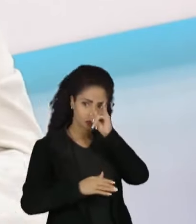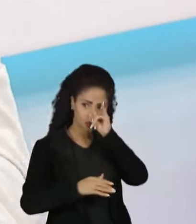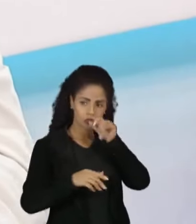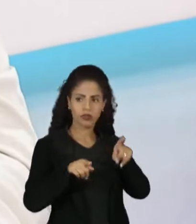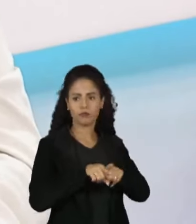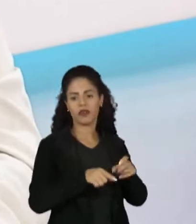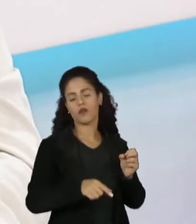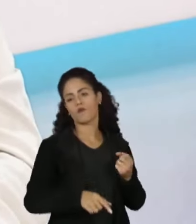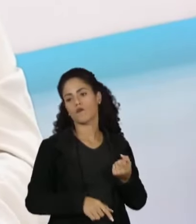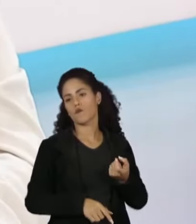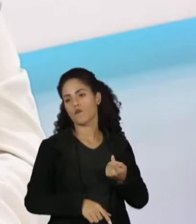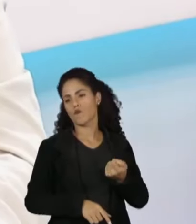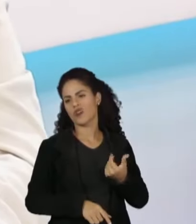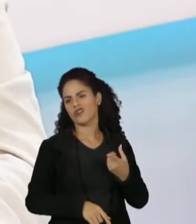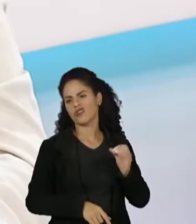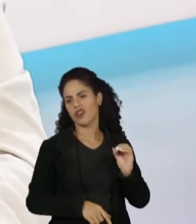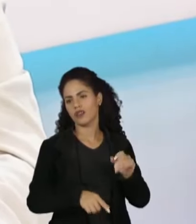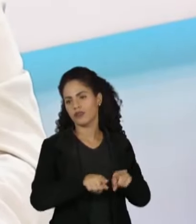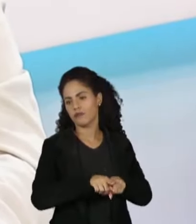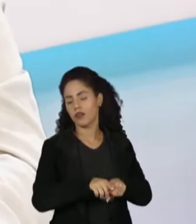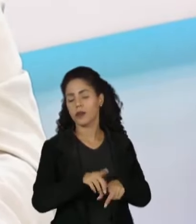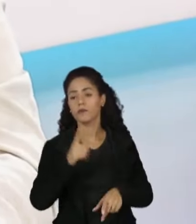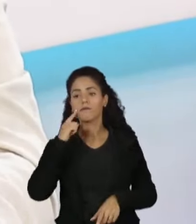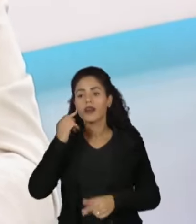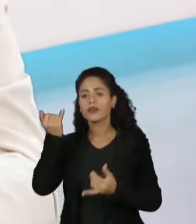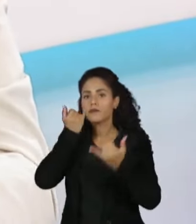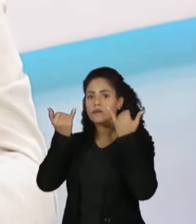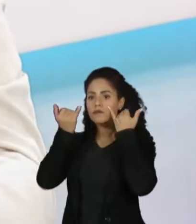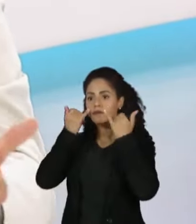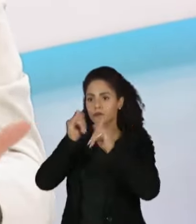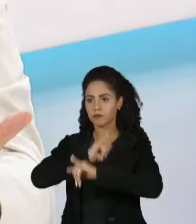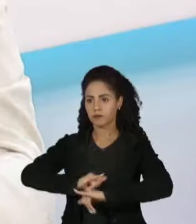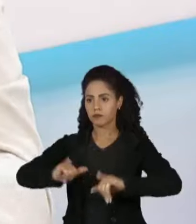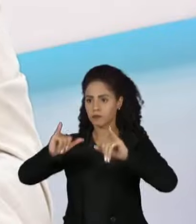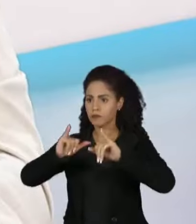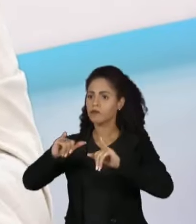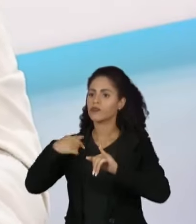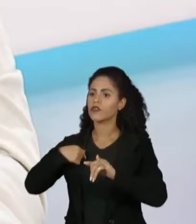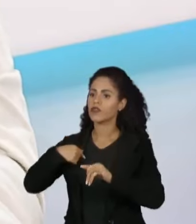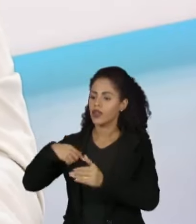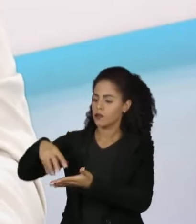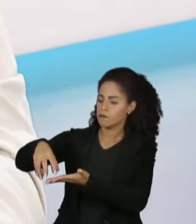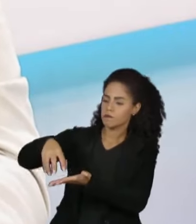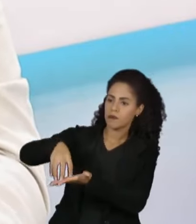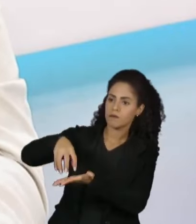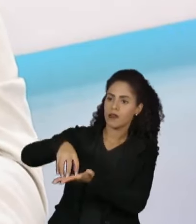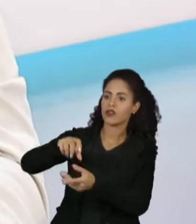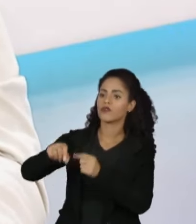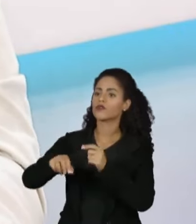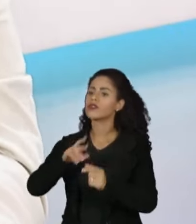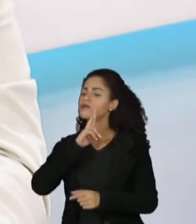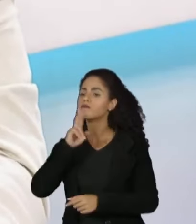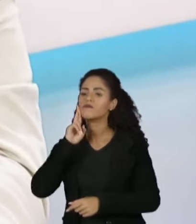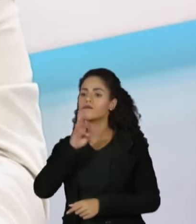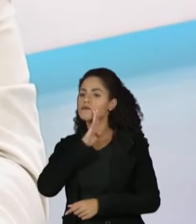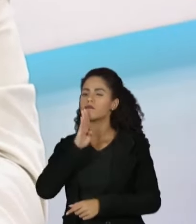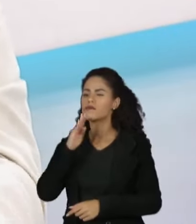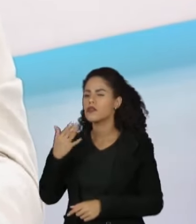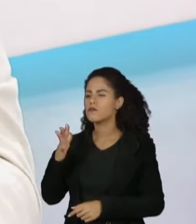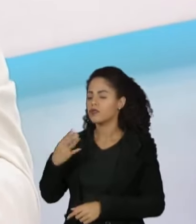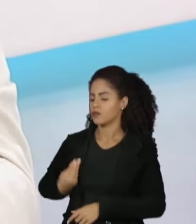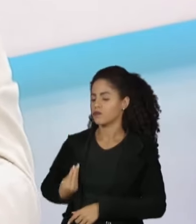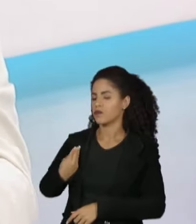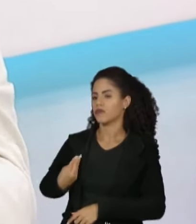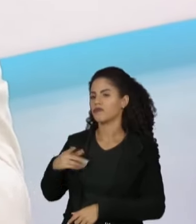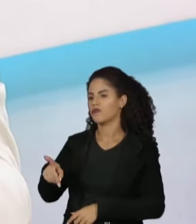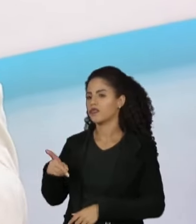Né? Tem um dado super recente da Brasel, que é a Associação de Bares e Restaurantes, que diz que o tempo médio de vida de um restaurante ou